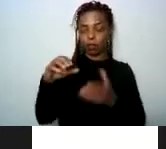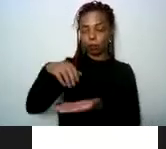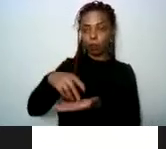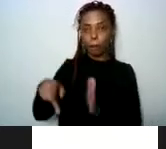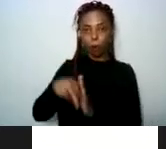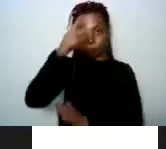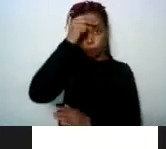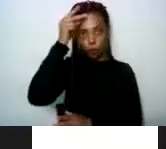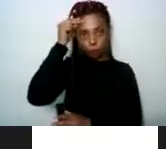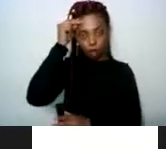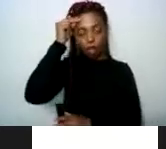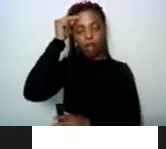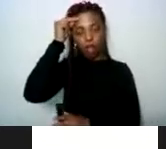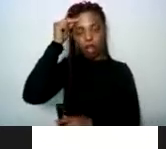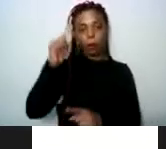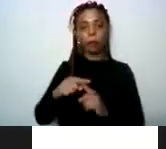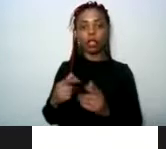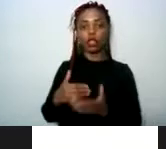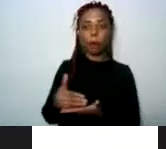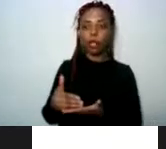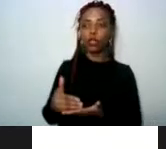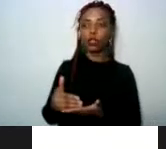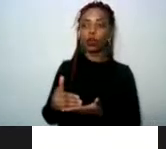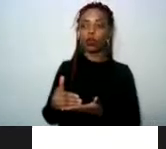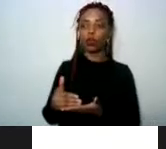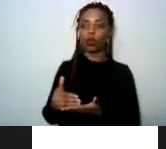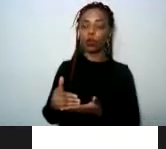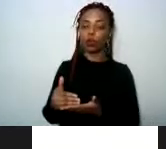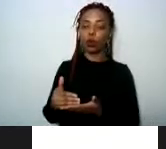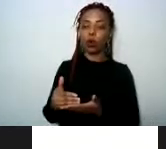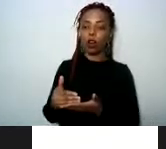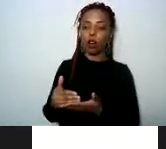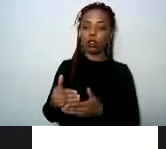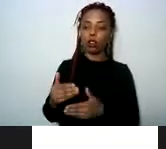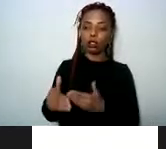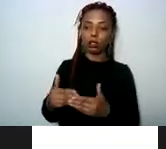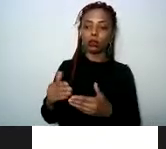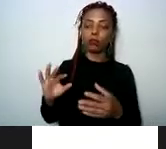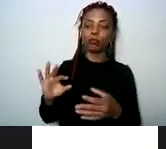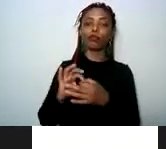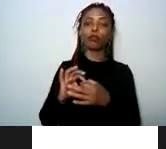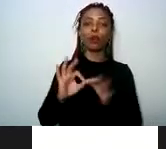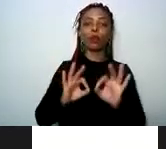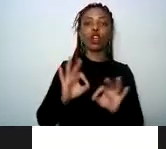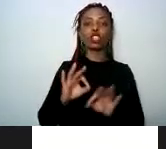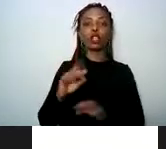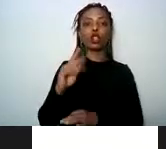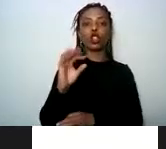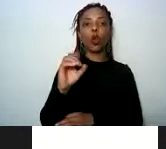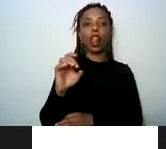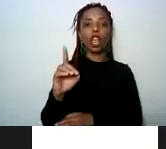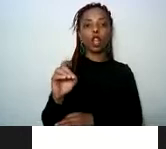começou a ser desenvolvido muito relacionado ao projeto do Toledo Lemos, que foi um projeto dos professores da FAO que